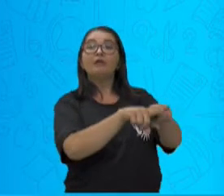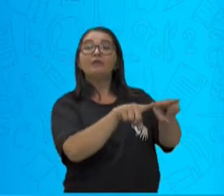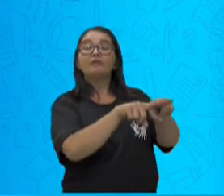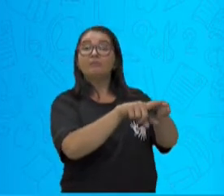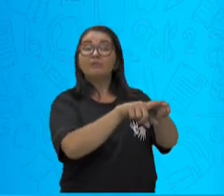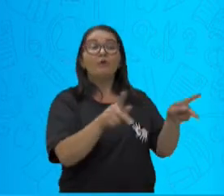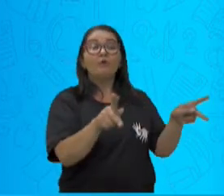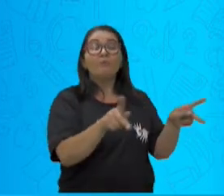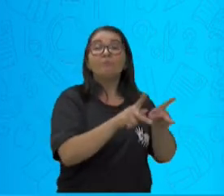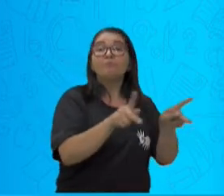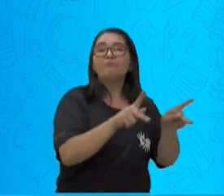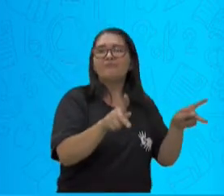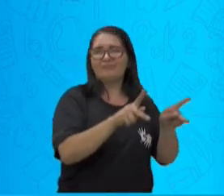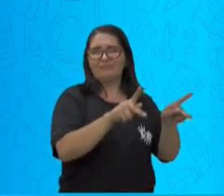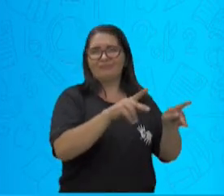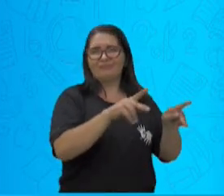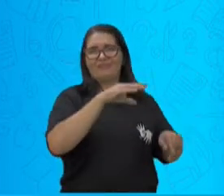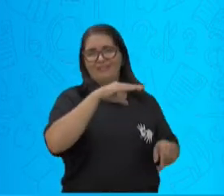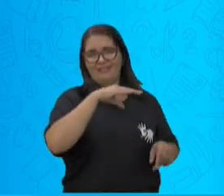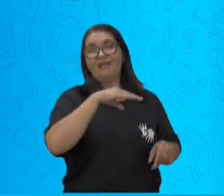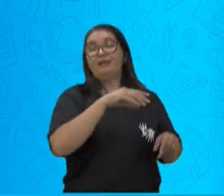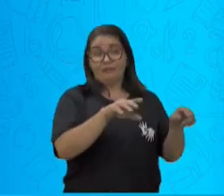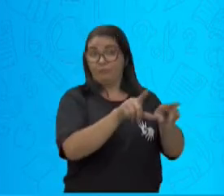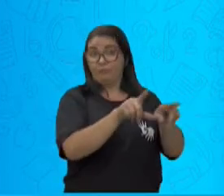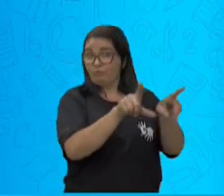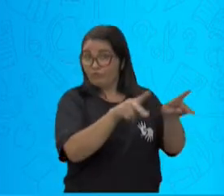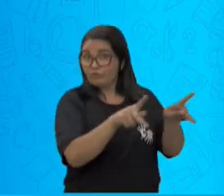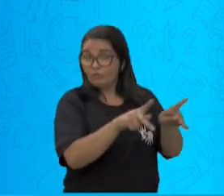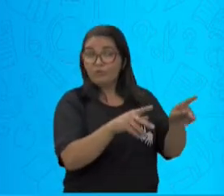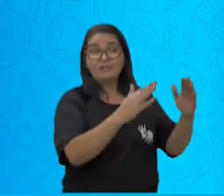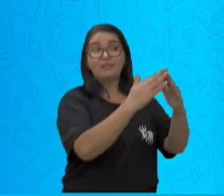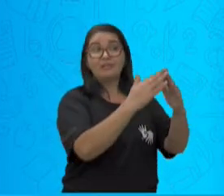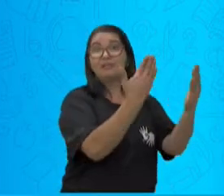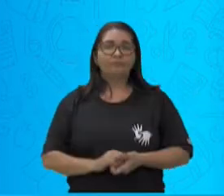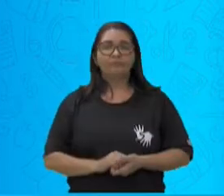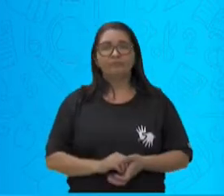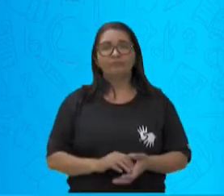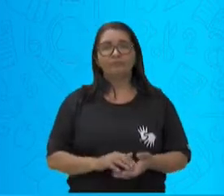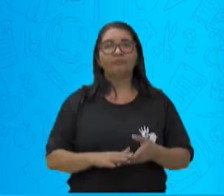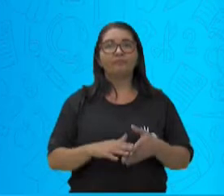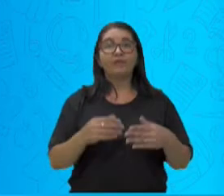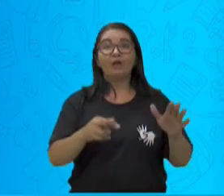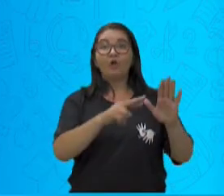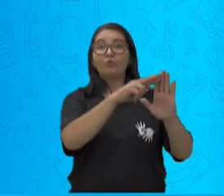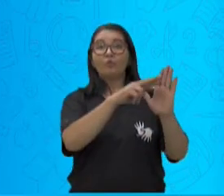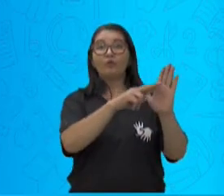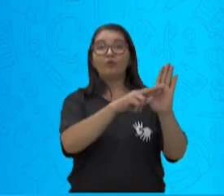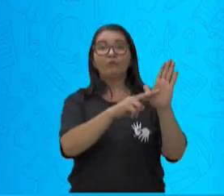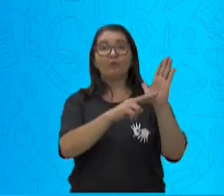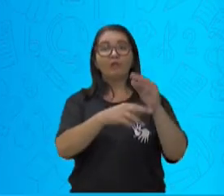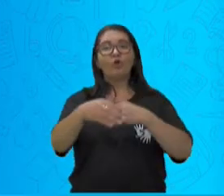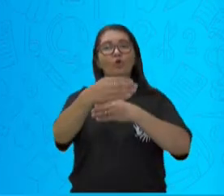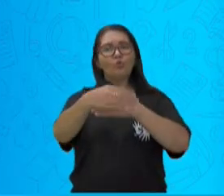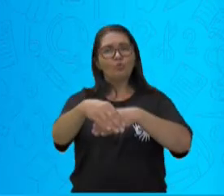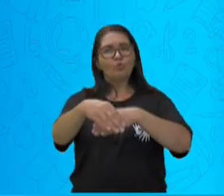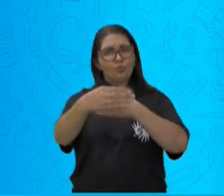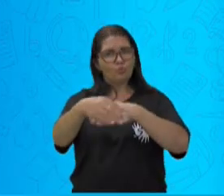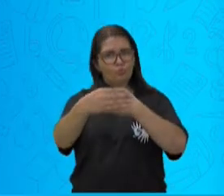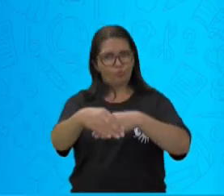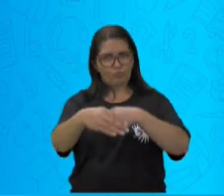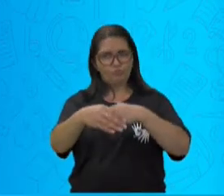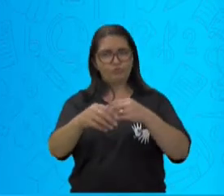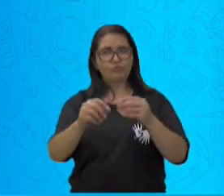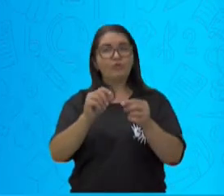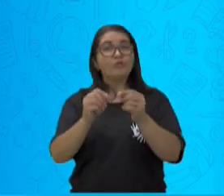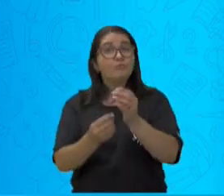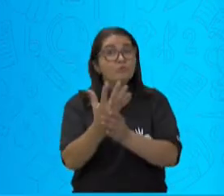professores da escola 10º, não cabendo recursos. Regulamento do concurso de produção de texto